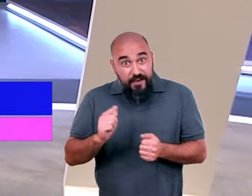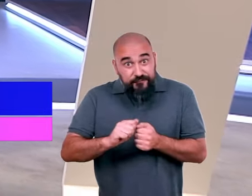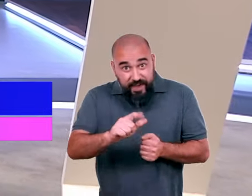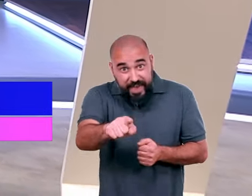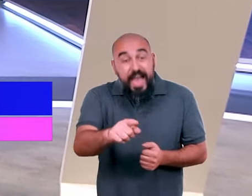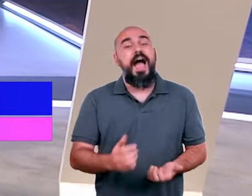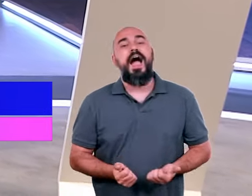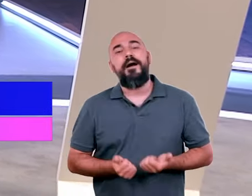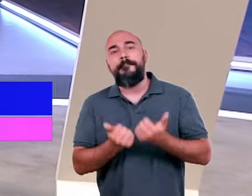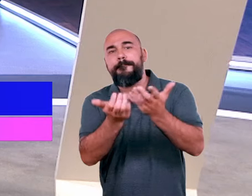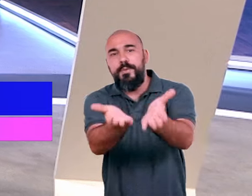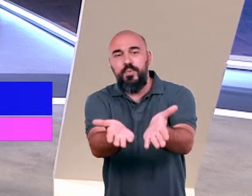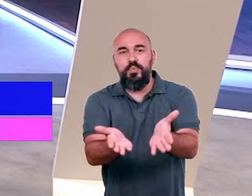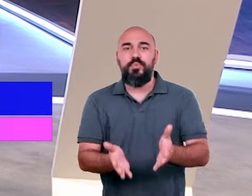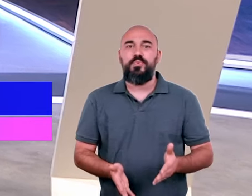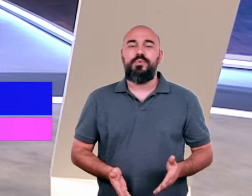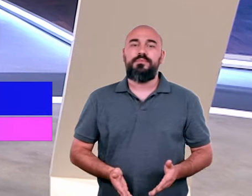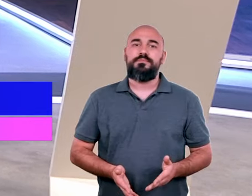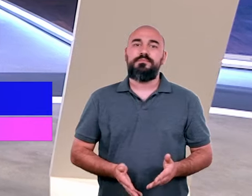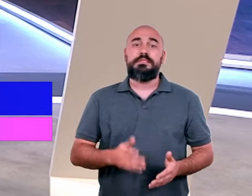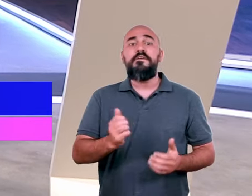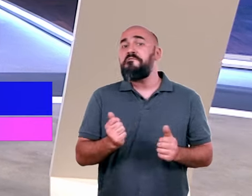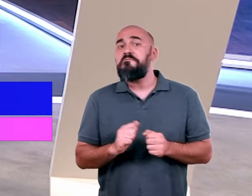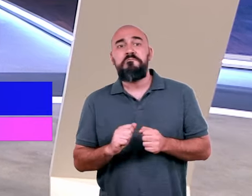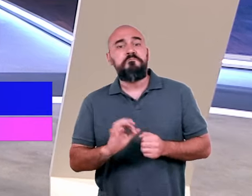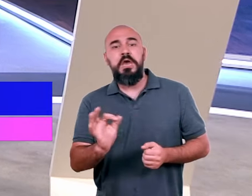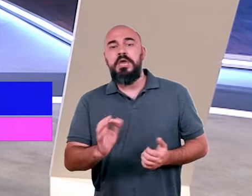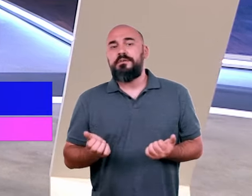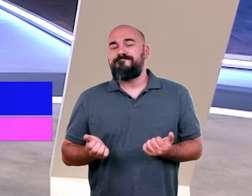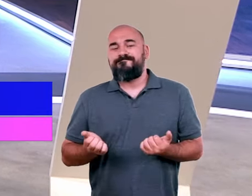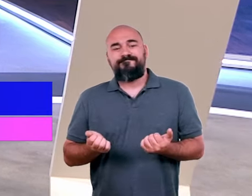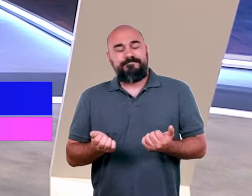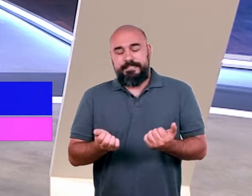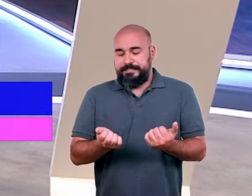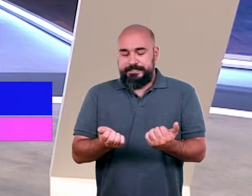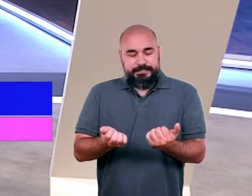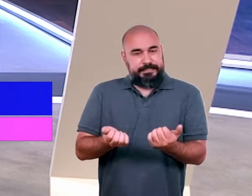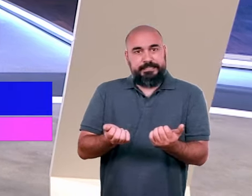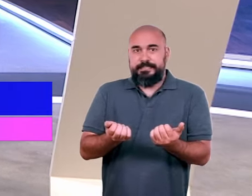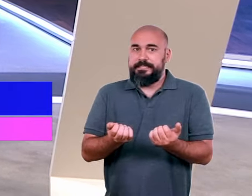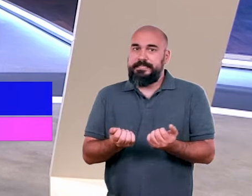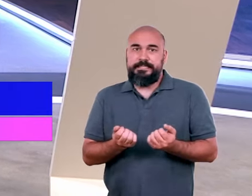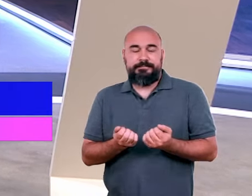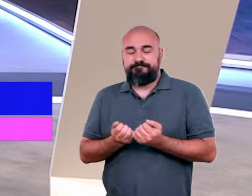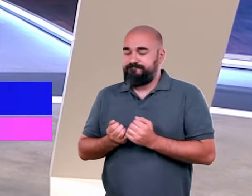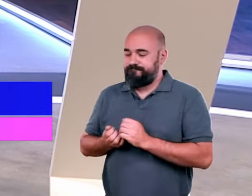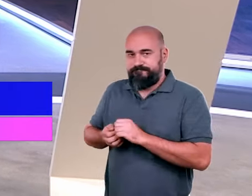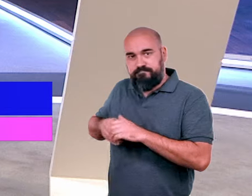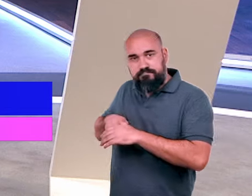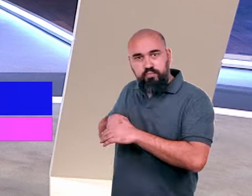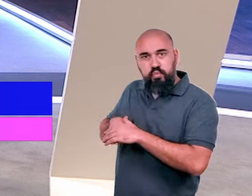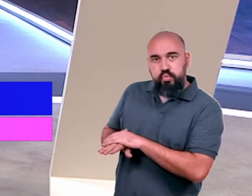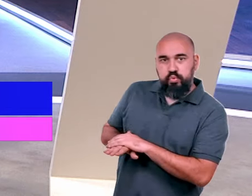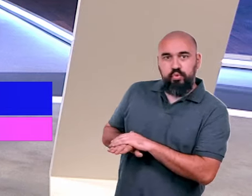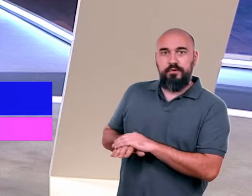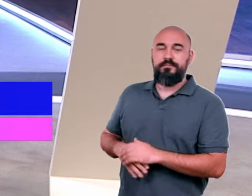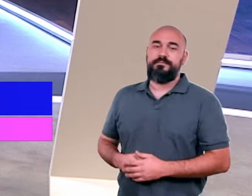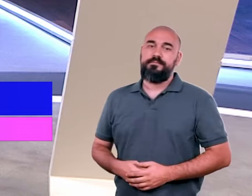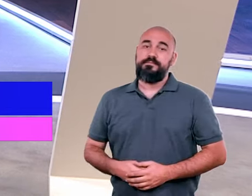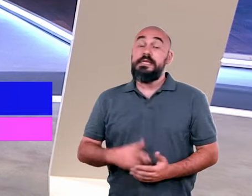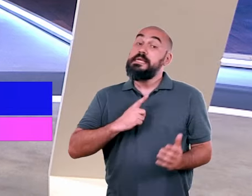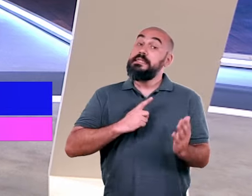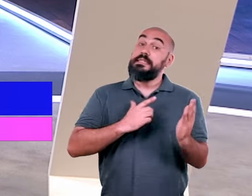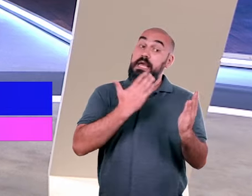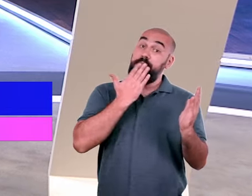Existe a participação humana no cumprimento de determinadas promessas da Bíblia. Há